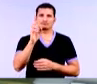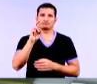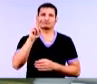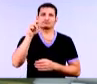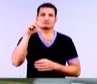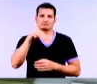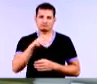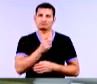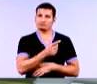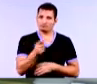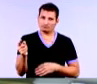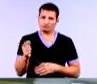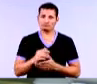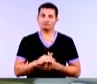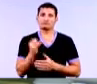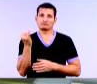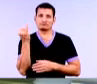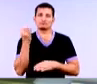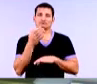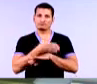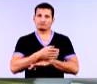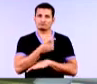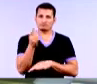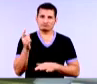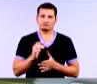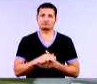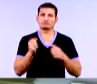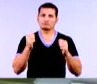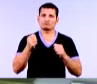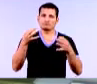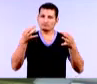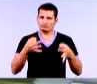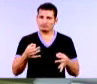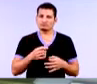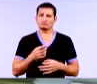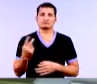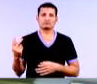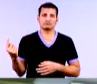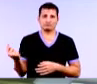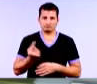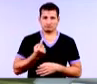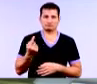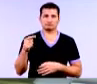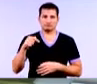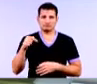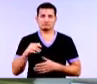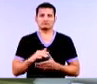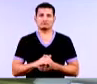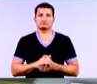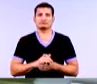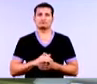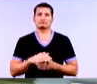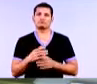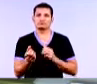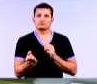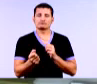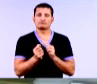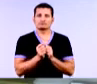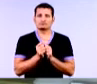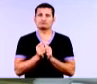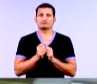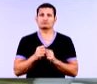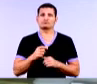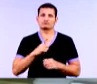de vocês e podem ter certeza que a gente está aqui para cada vez mais somar e a gente vai ter muitos conceitos novos pelas próximas